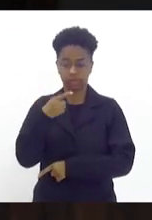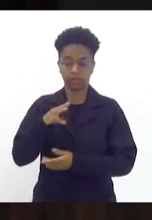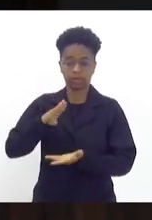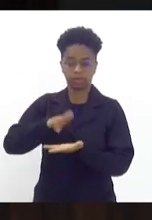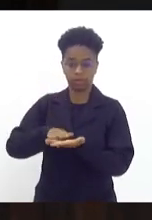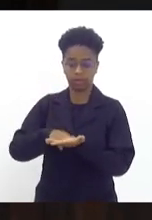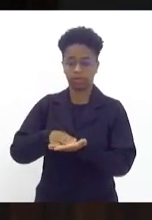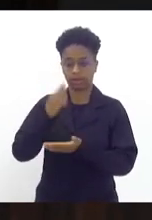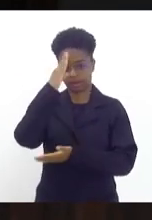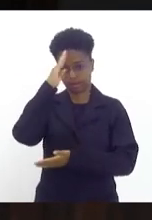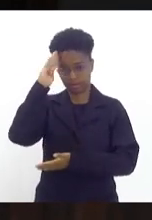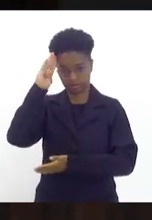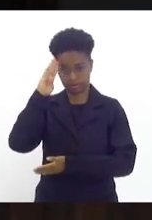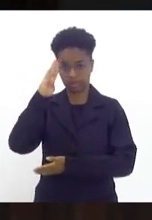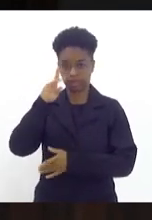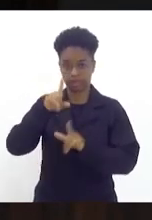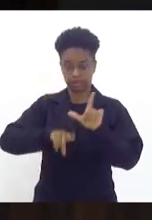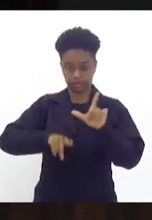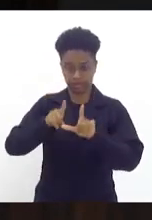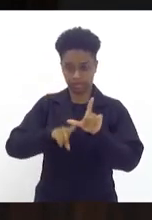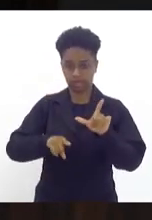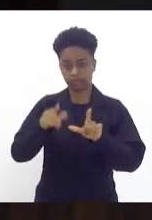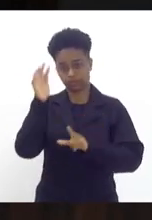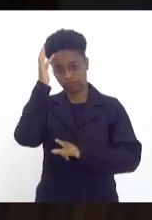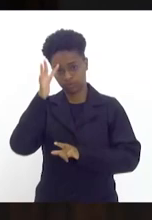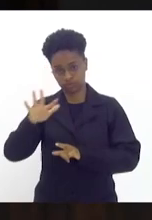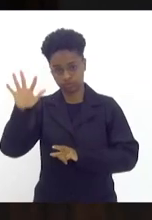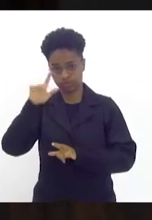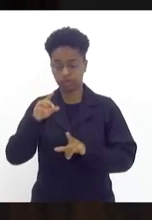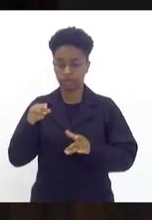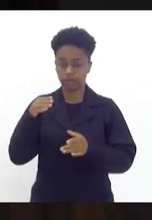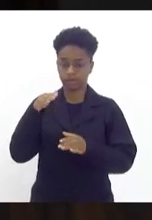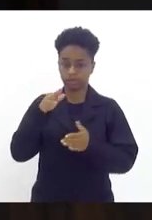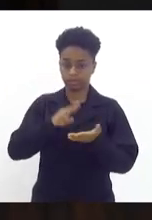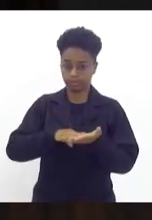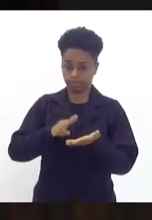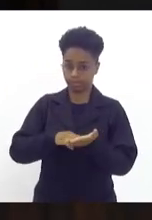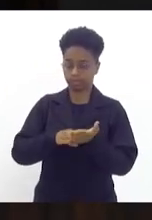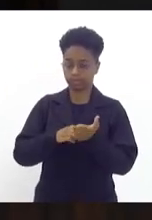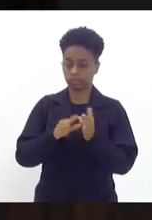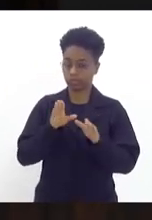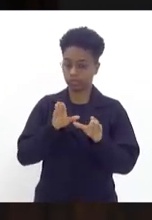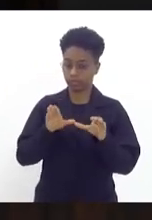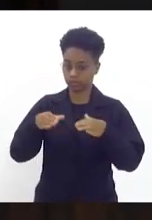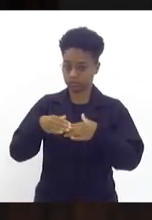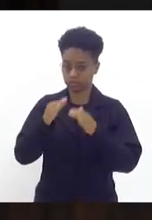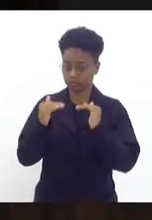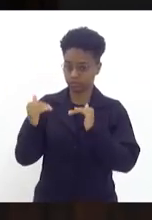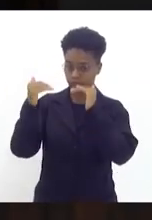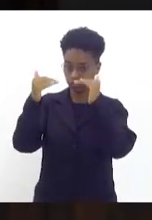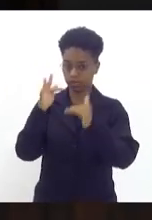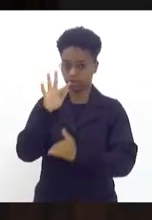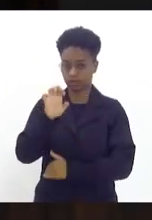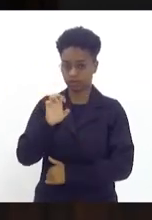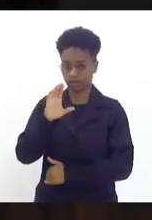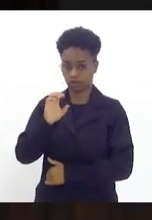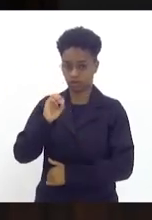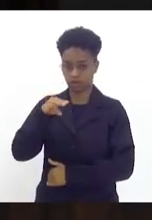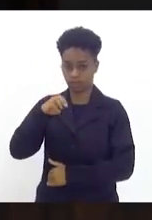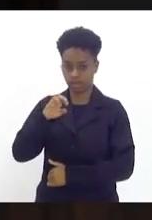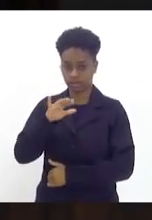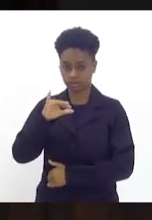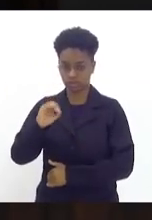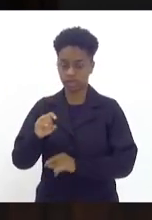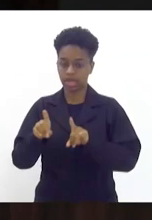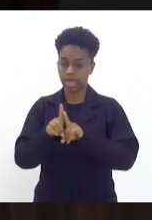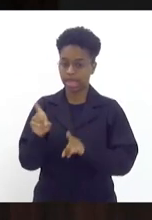da Academia Paulista de Letras Jurídicas, membro do Conselho Superior de Direito da Fecomércio e ex-secretária nacional da